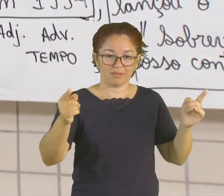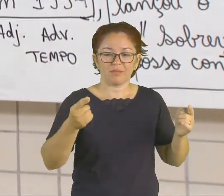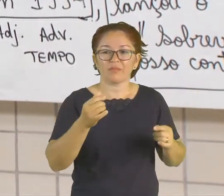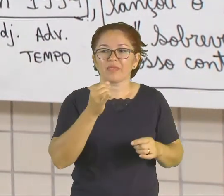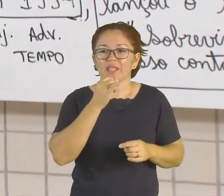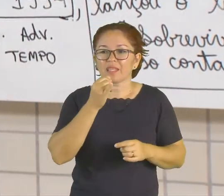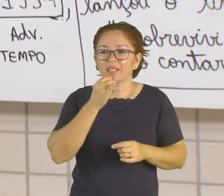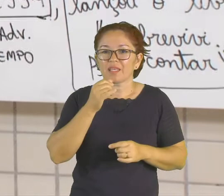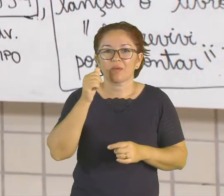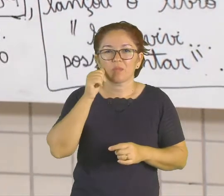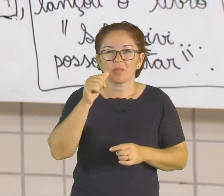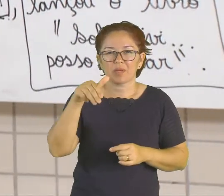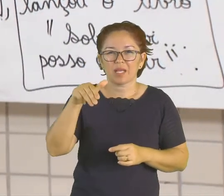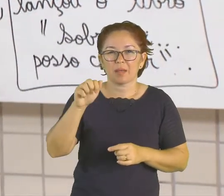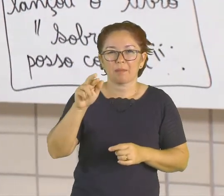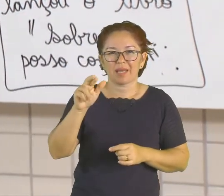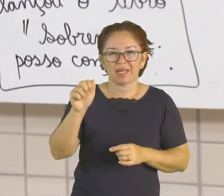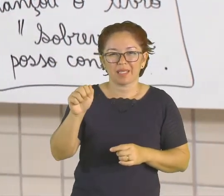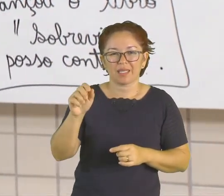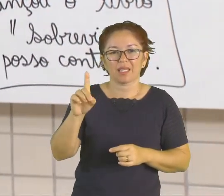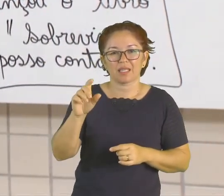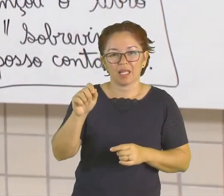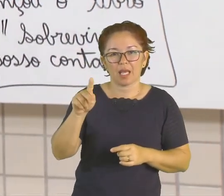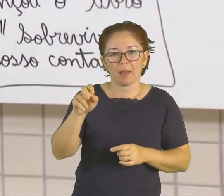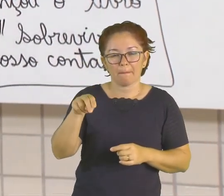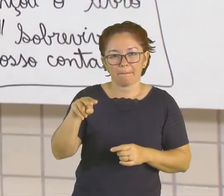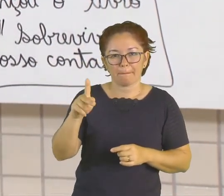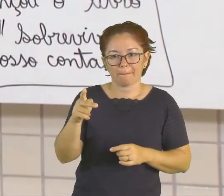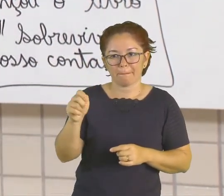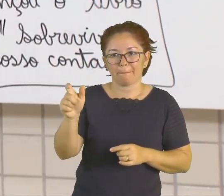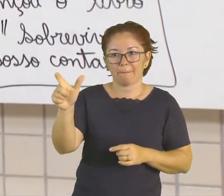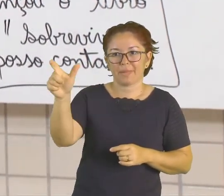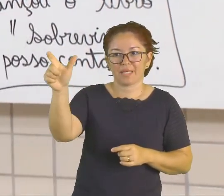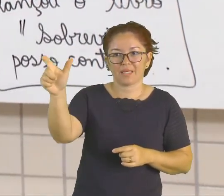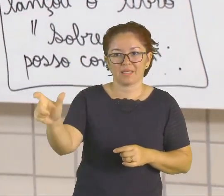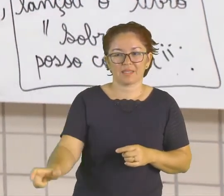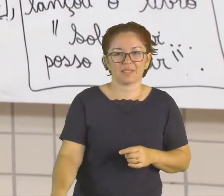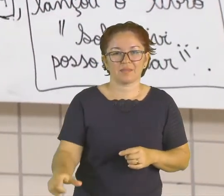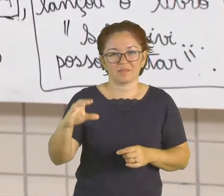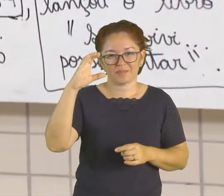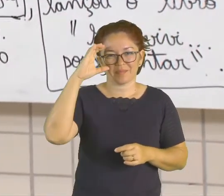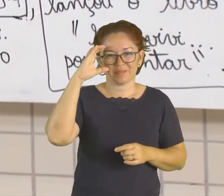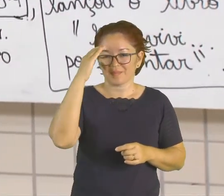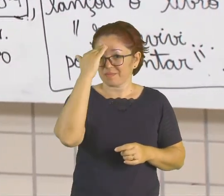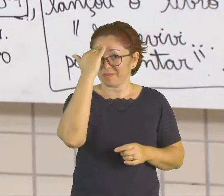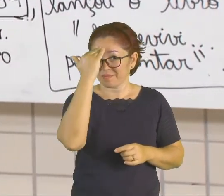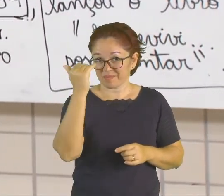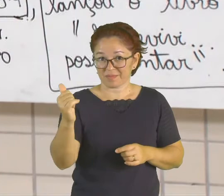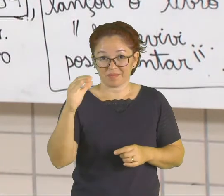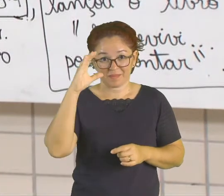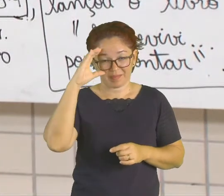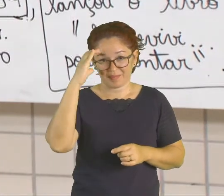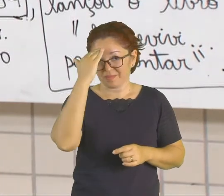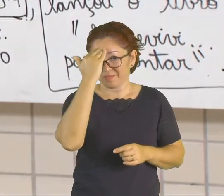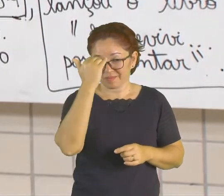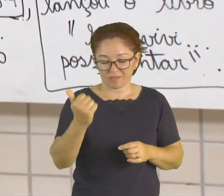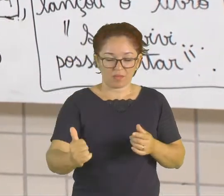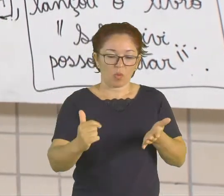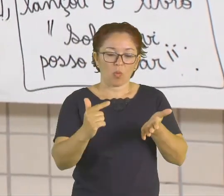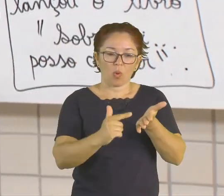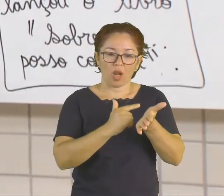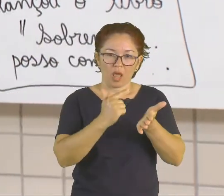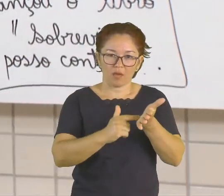Penha lança o livro Sobrevivi, Posso Contar. Vejam só, Maria da Penha é o